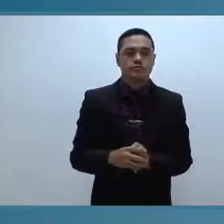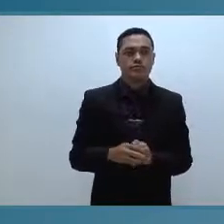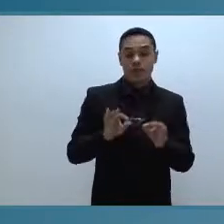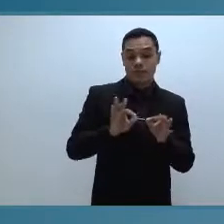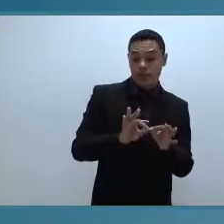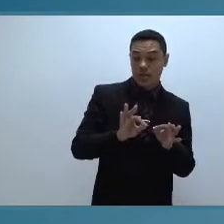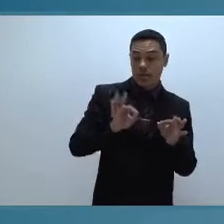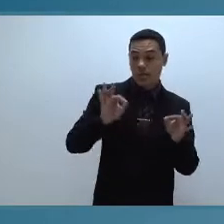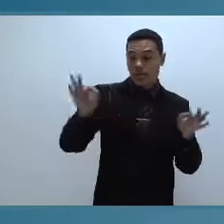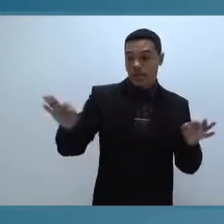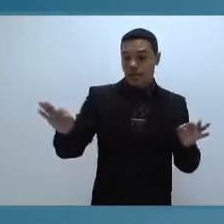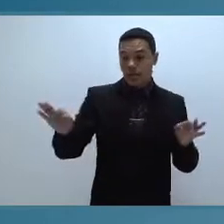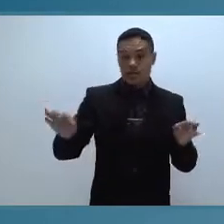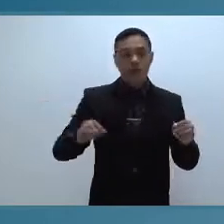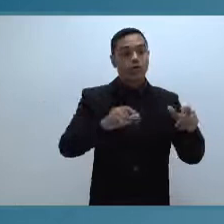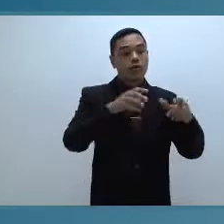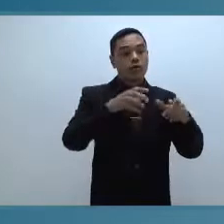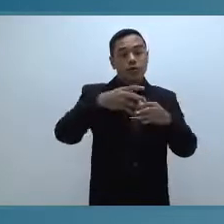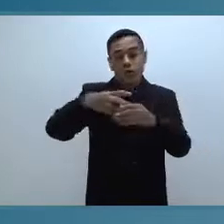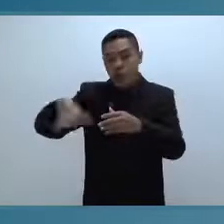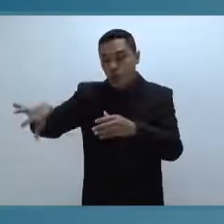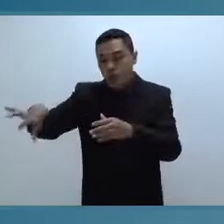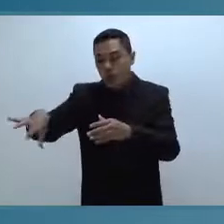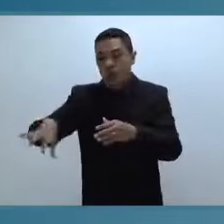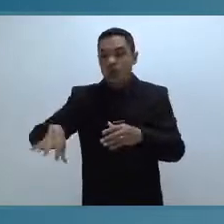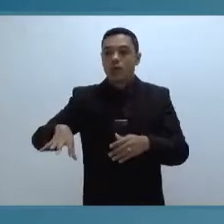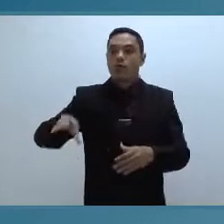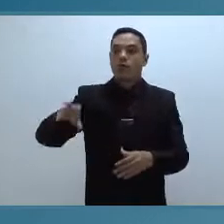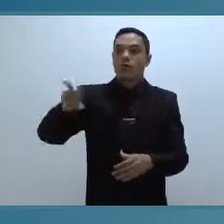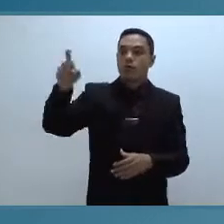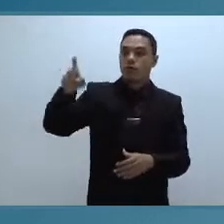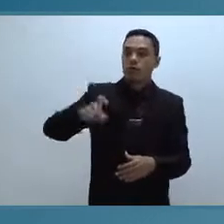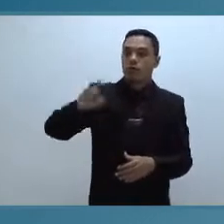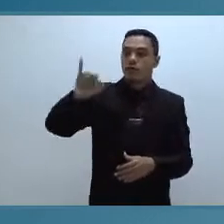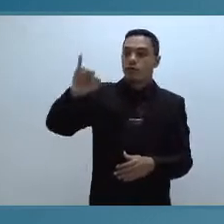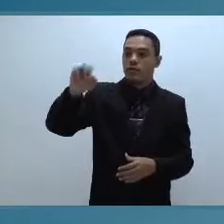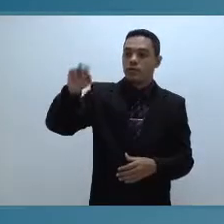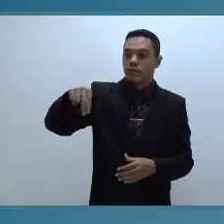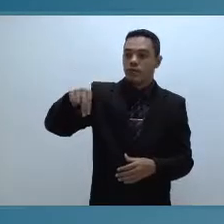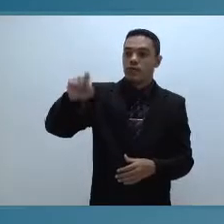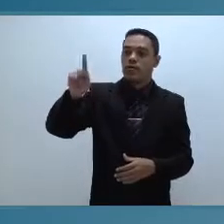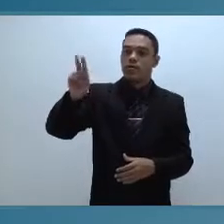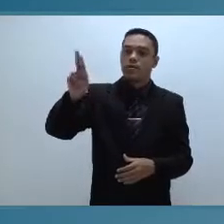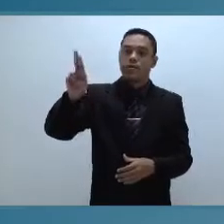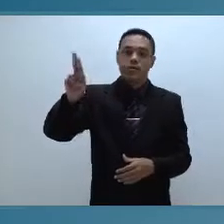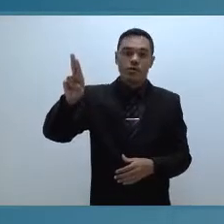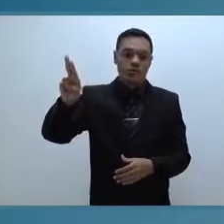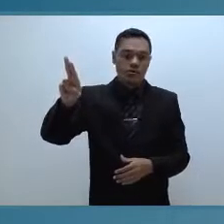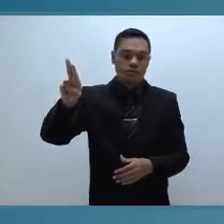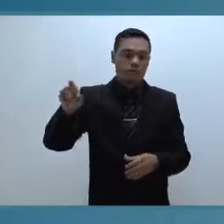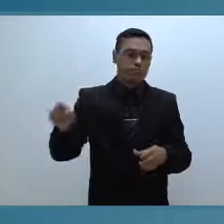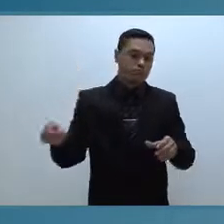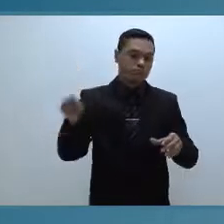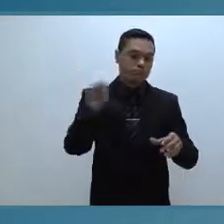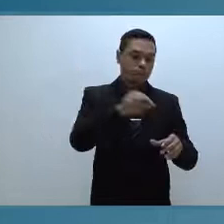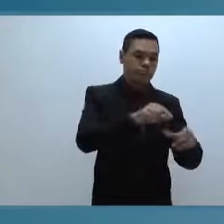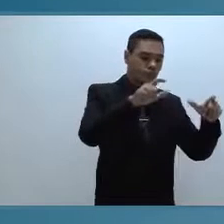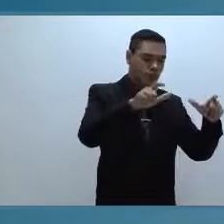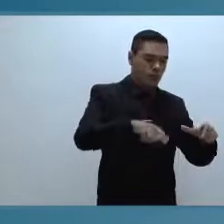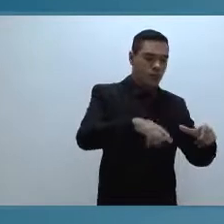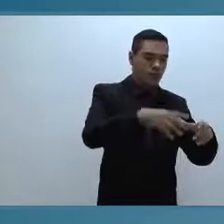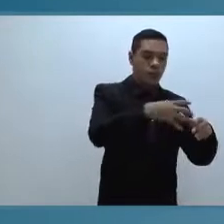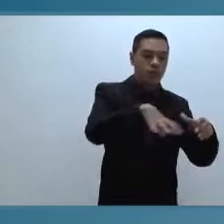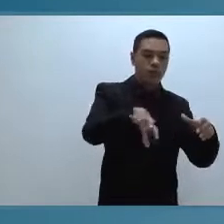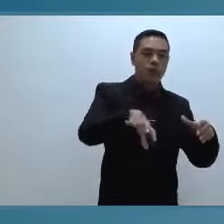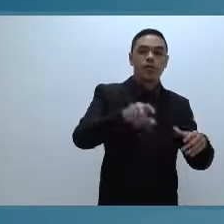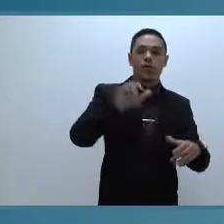a comarca Altamira e Vitória do Xingu é de aproximadamente 48 quilômetros, não excedendo os